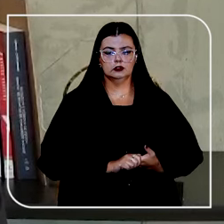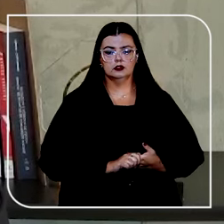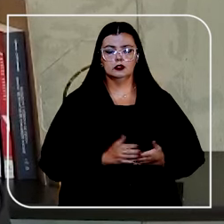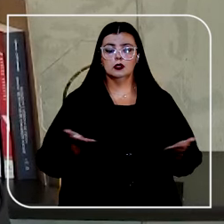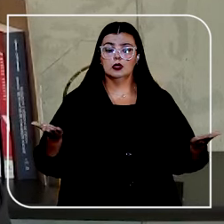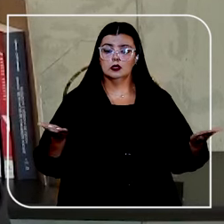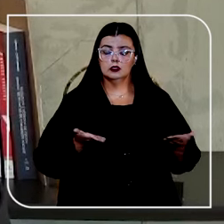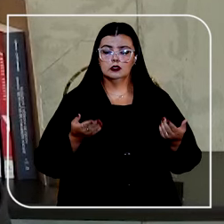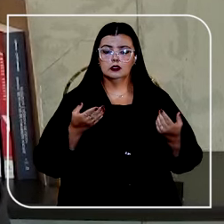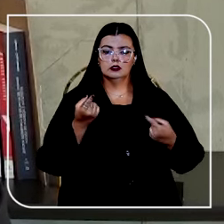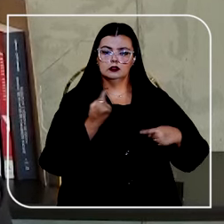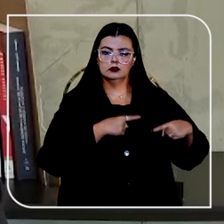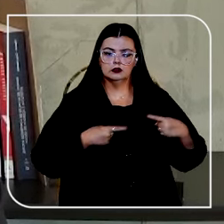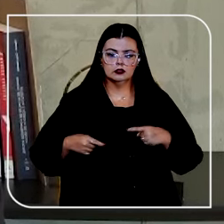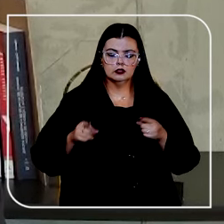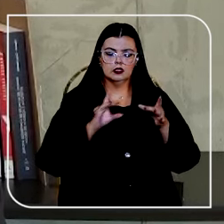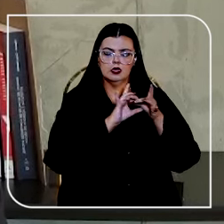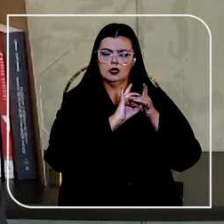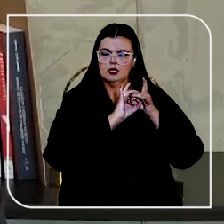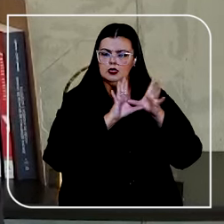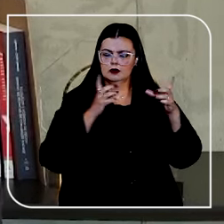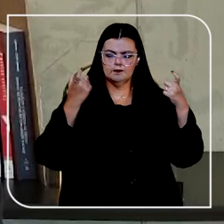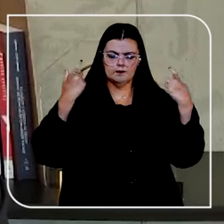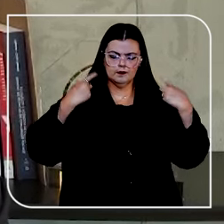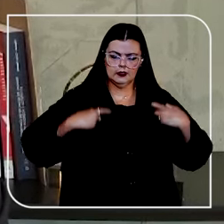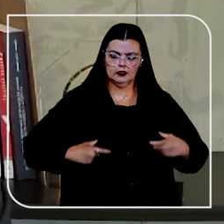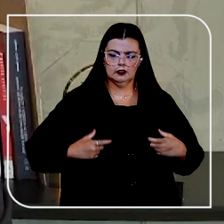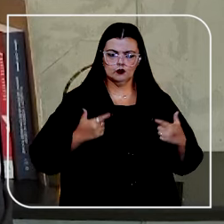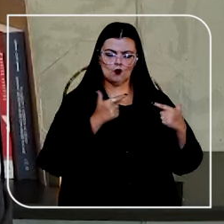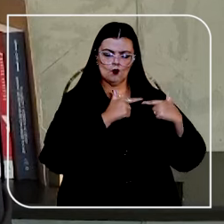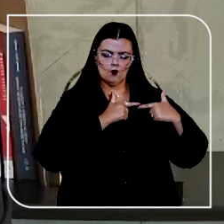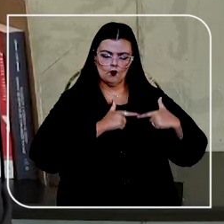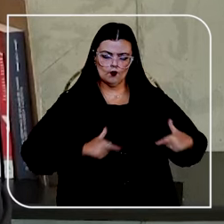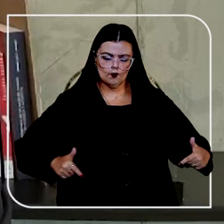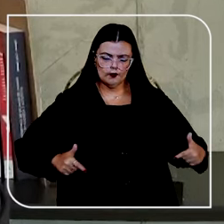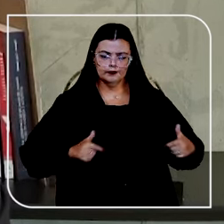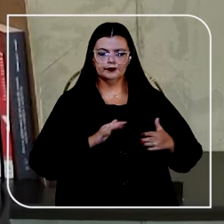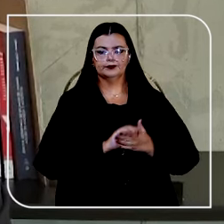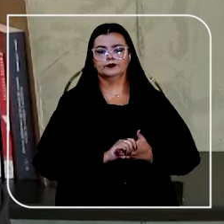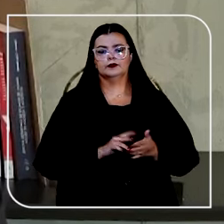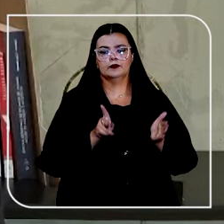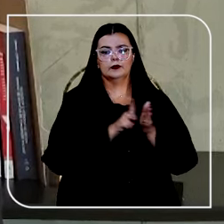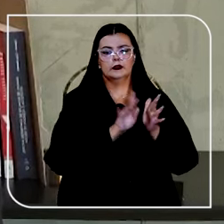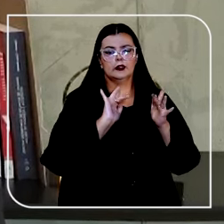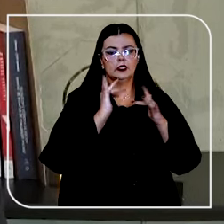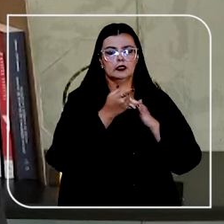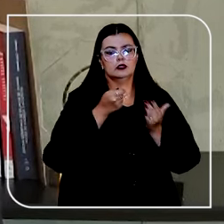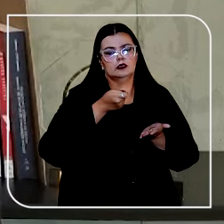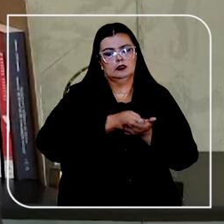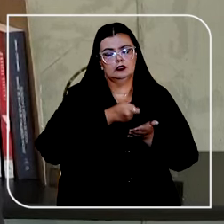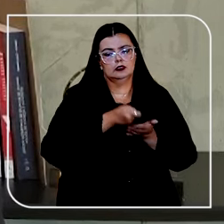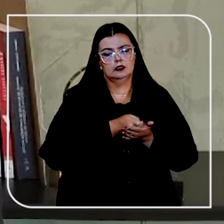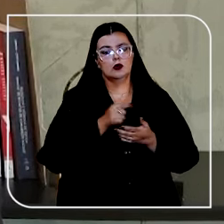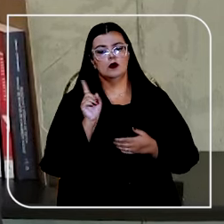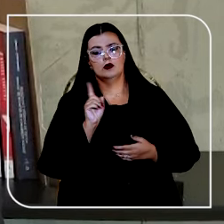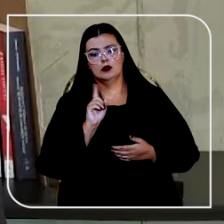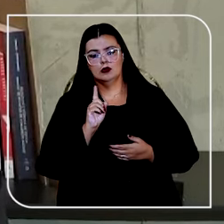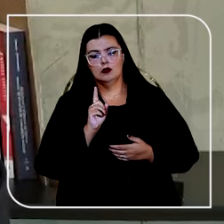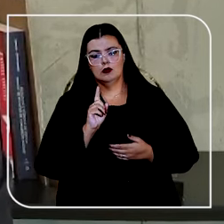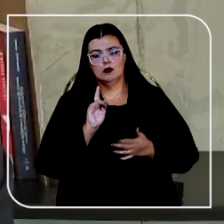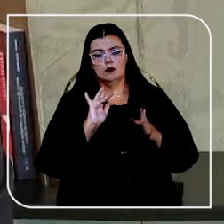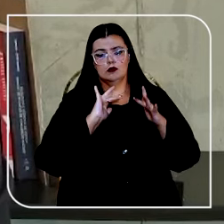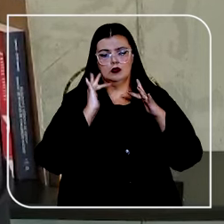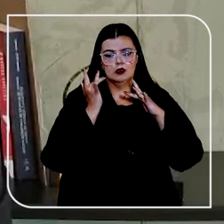profunda o que está se discutindo aqui é Inclusive a liberdade de expressão e a neutralidade das redes se é dever ou não dessas redes